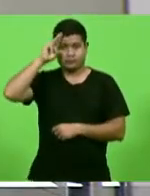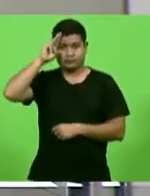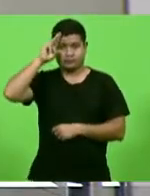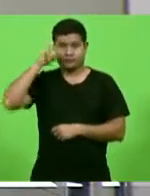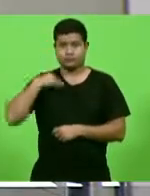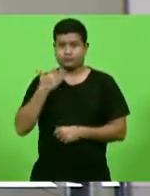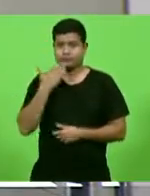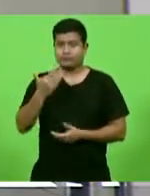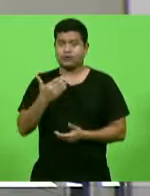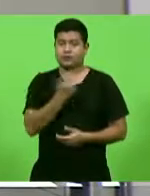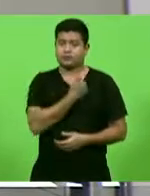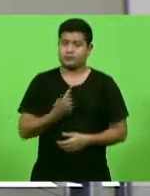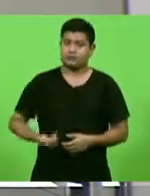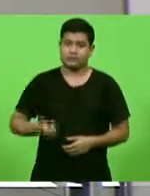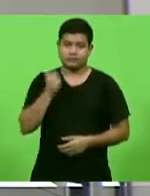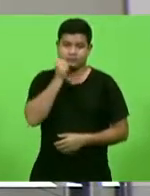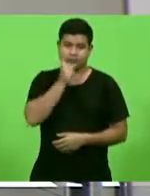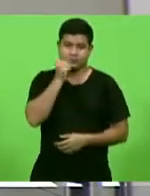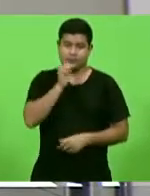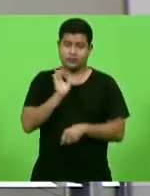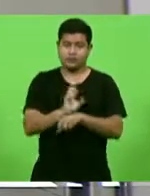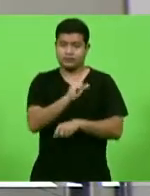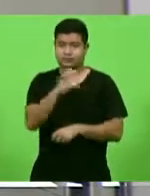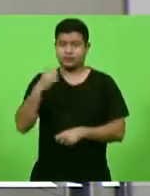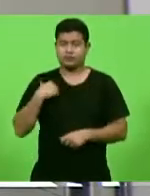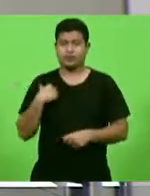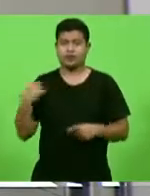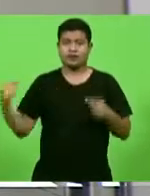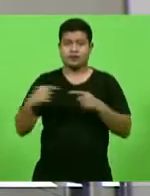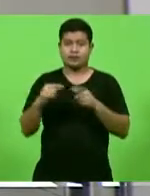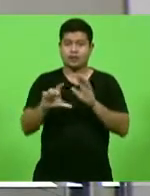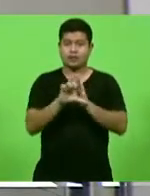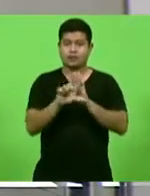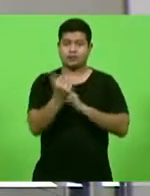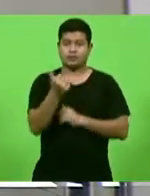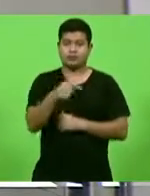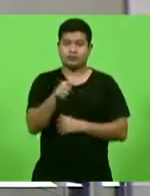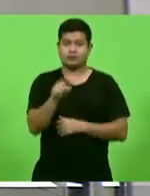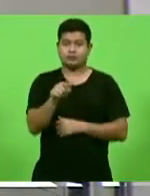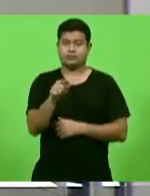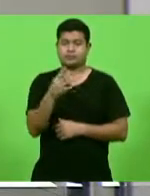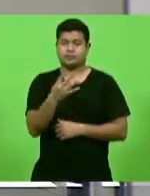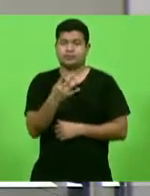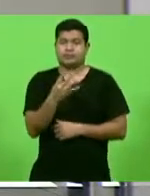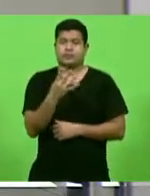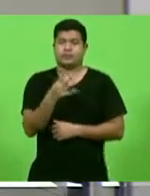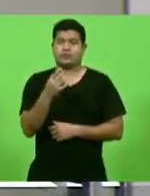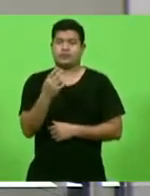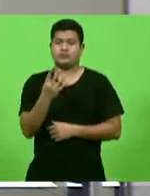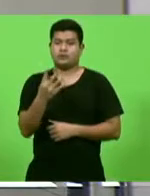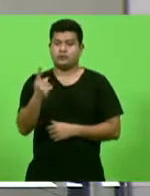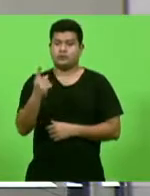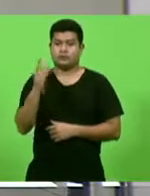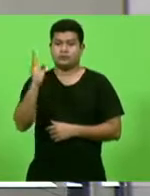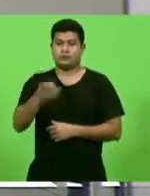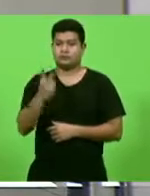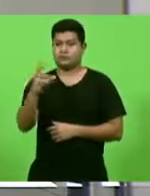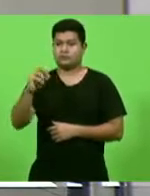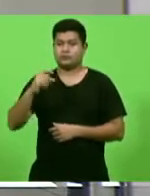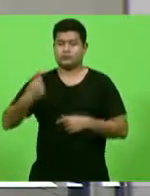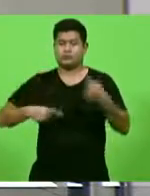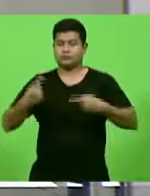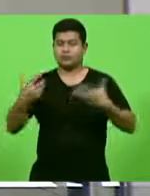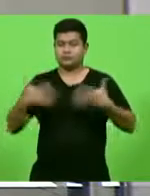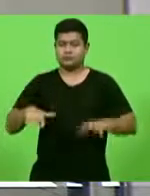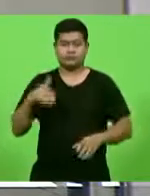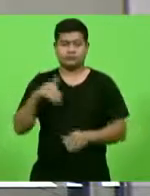Estado pela efetividade da aplicabilidade da Lei 17.941 de 2020. Em discussão. Não havendo quem queira